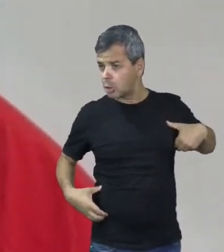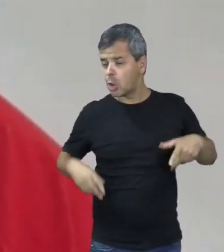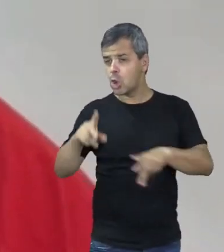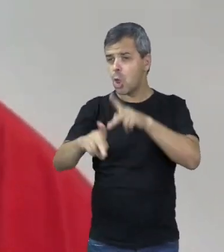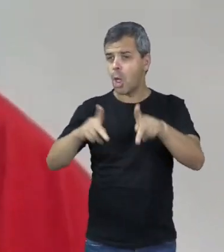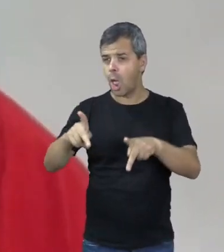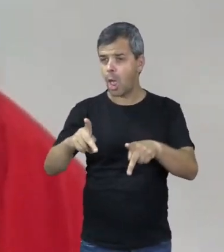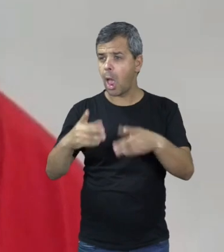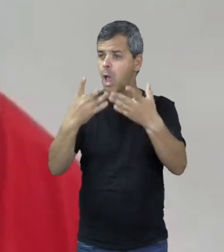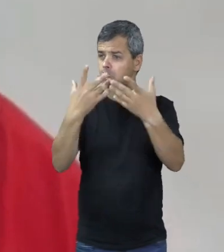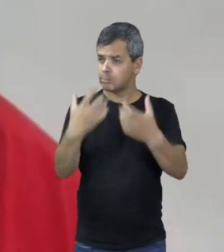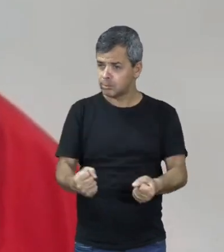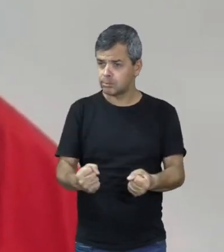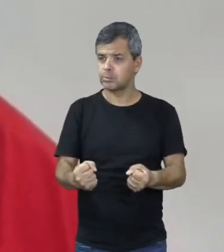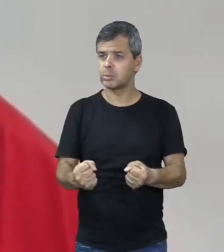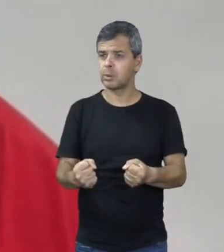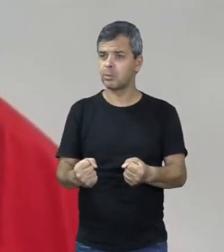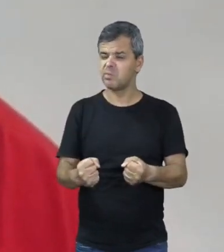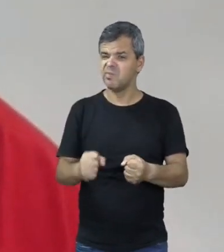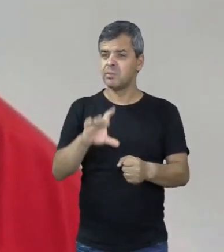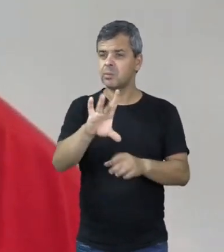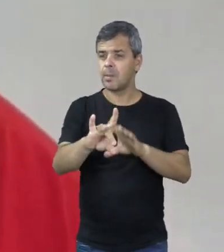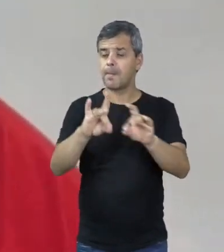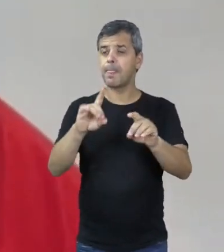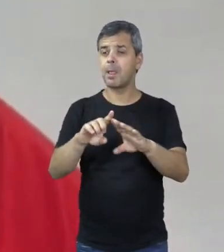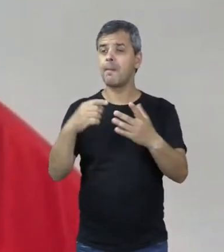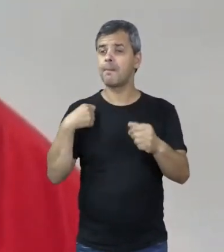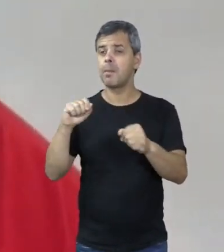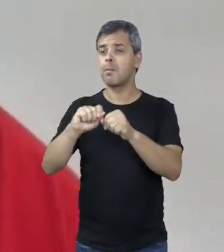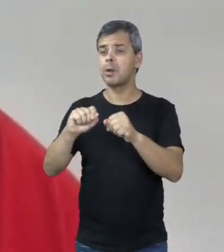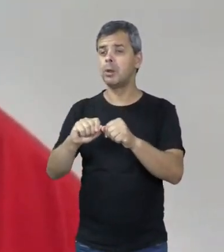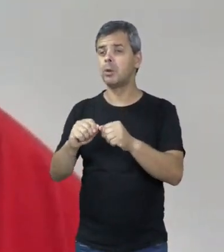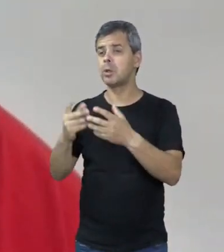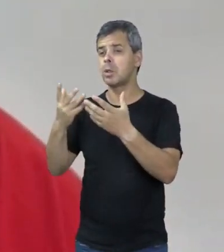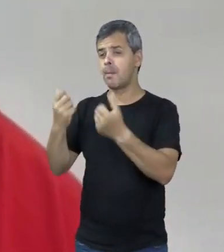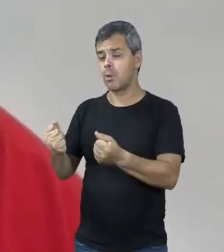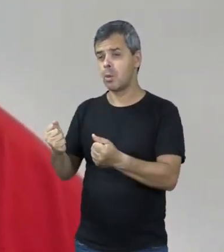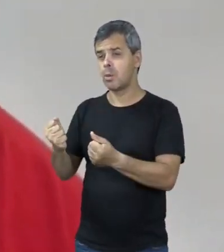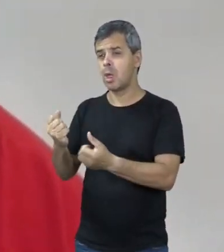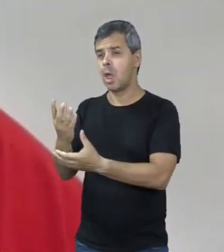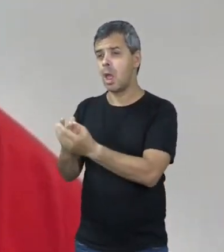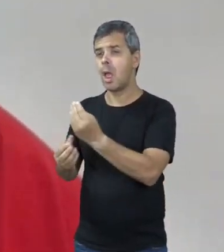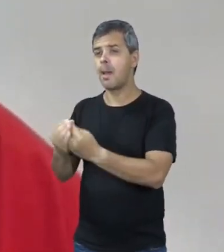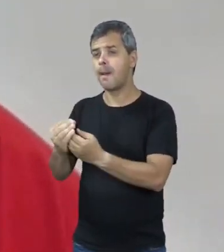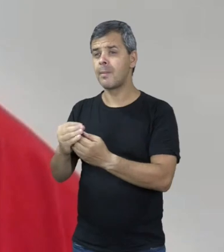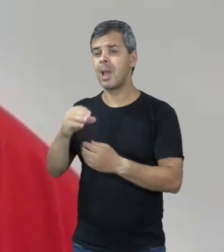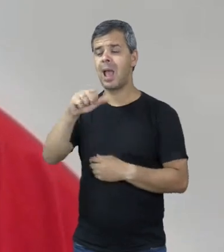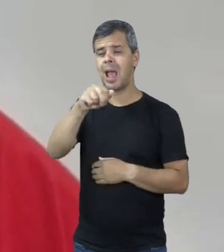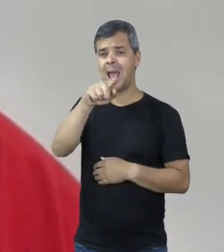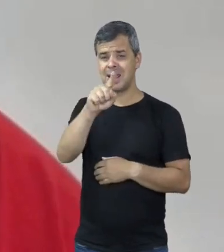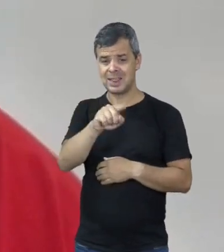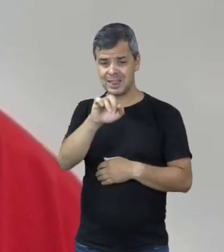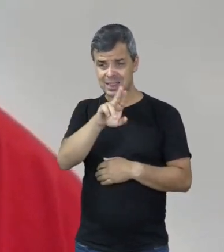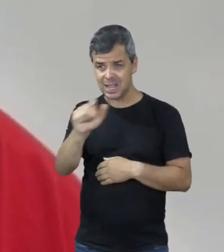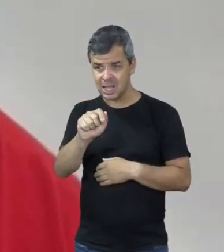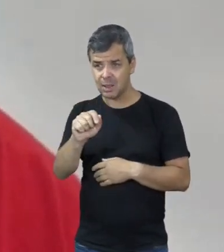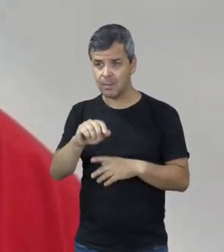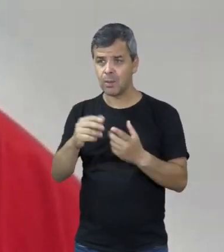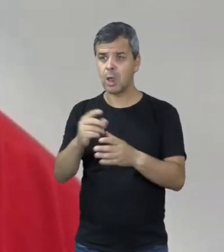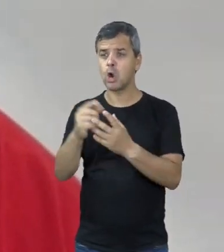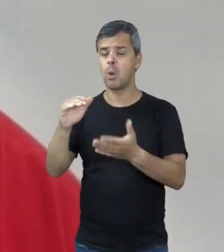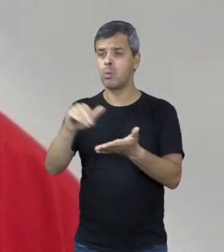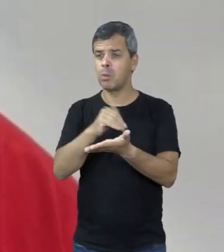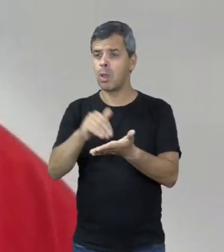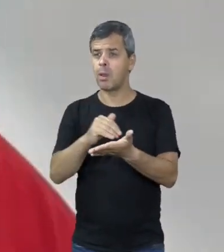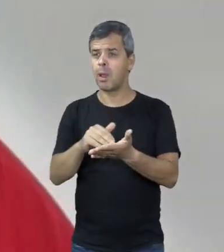o cargo para que foi democraticamente eleita como reitora, mas recebeu das mãos da ministra Anísia e do povo brasileiro a condecoração como